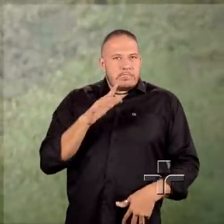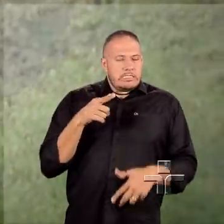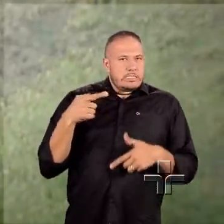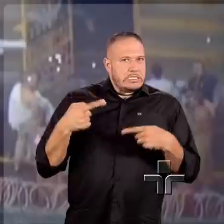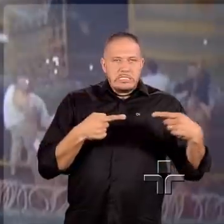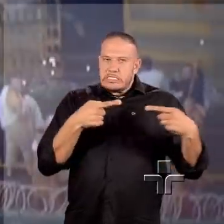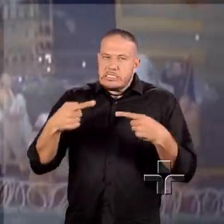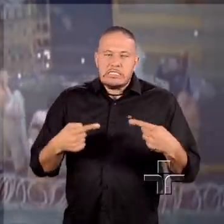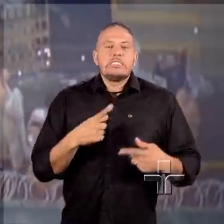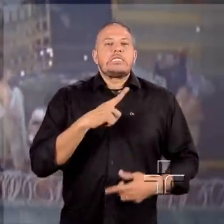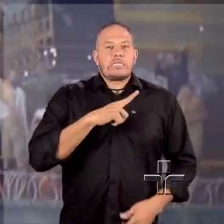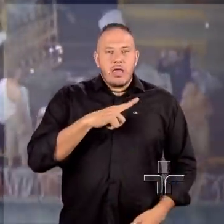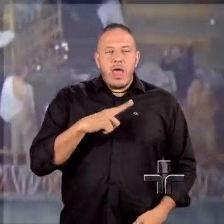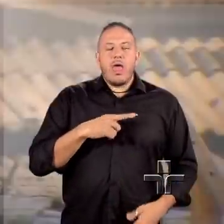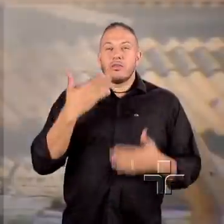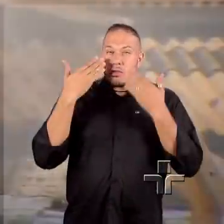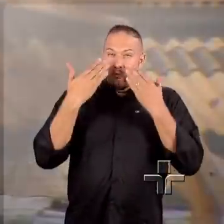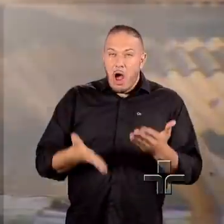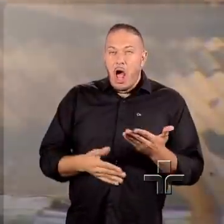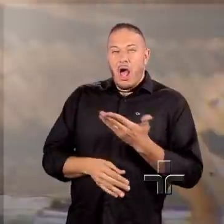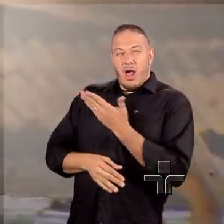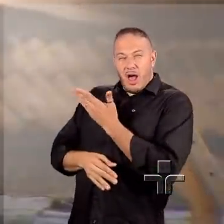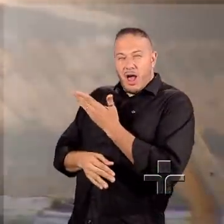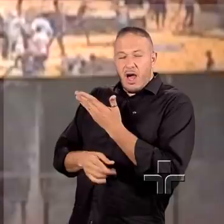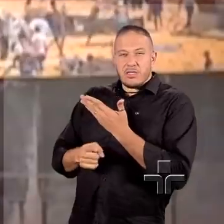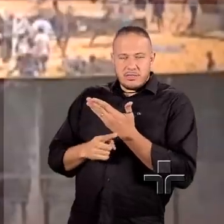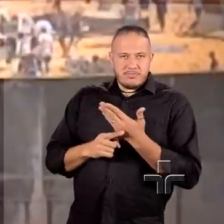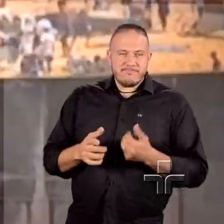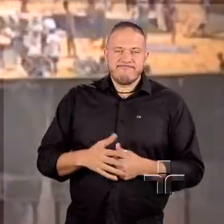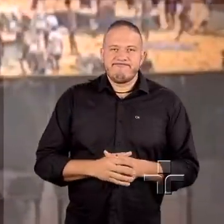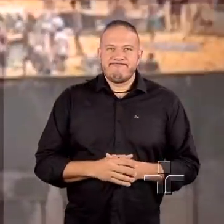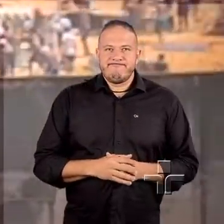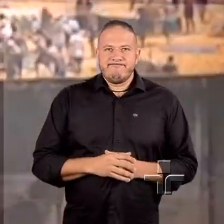2018. As imagens de rebeliões se repetiram.